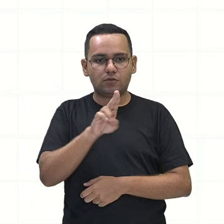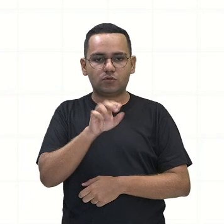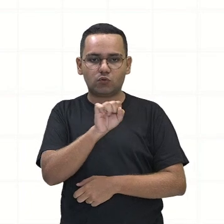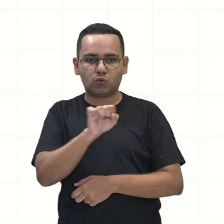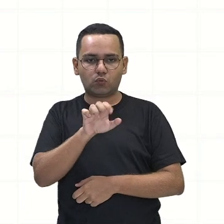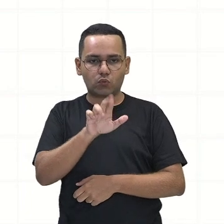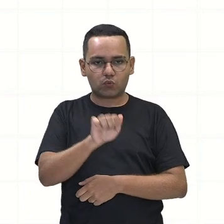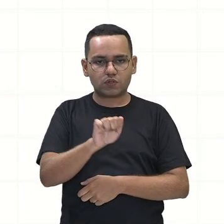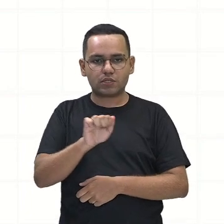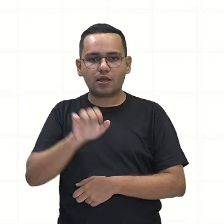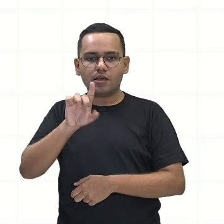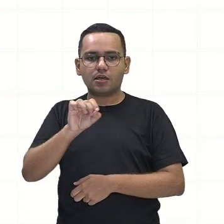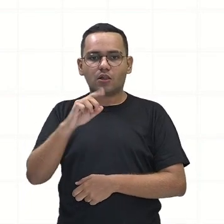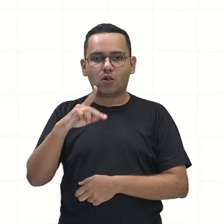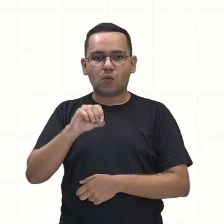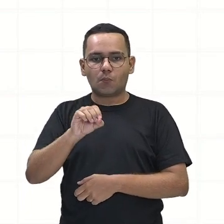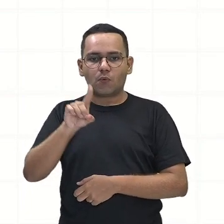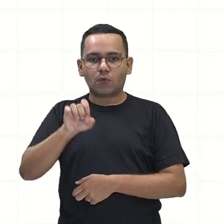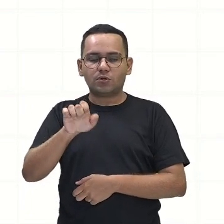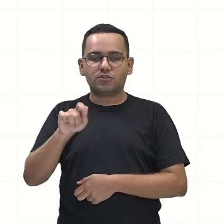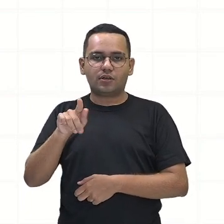e 1561.